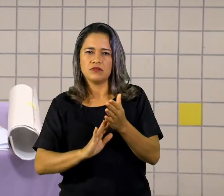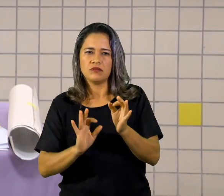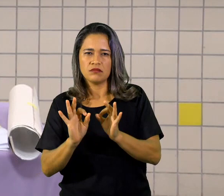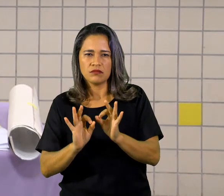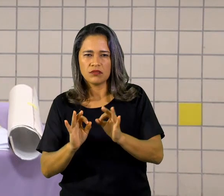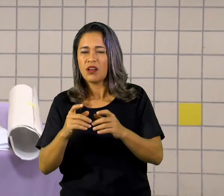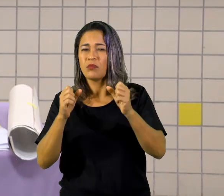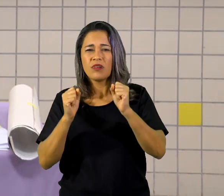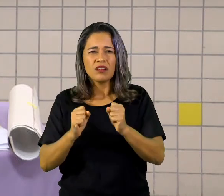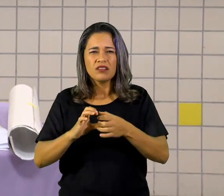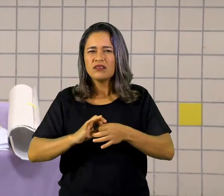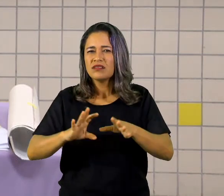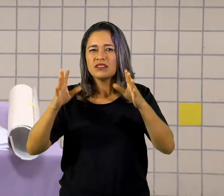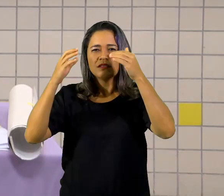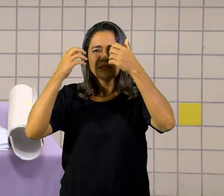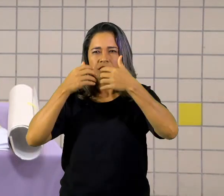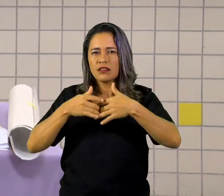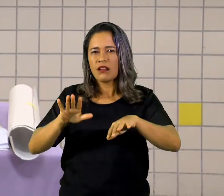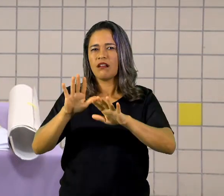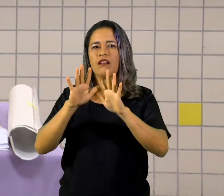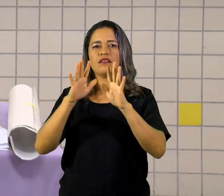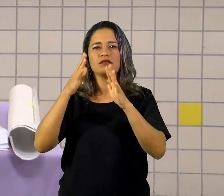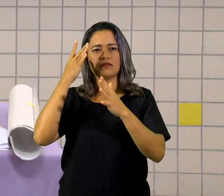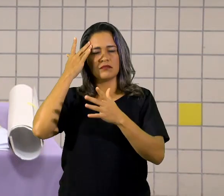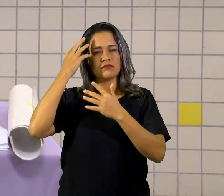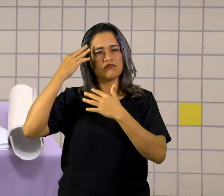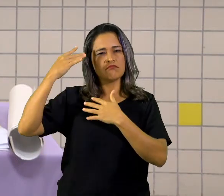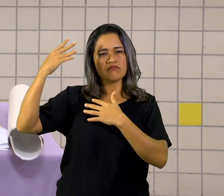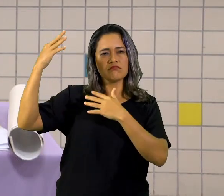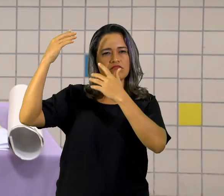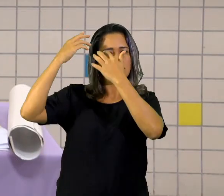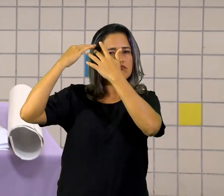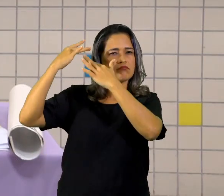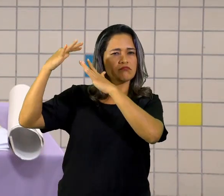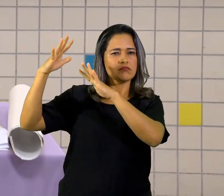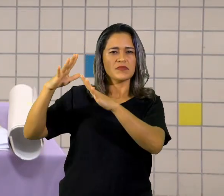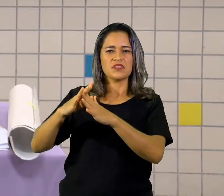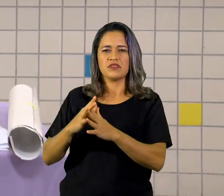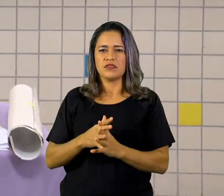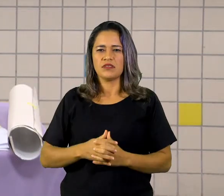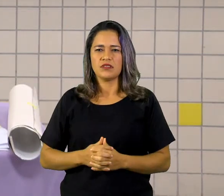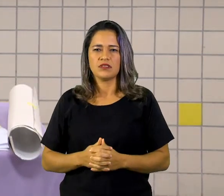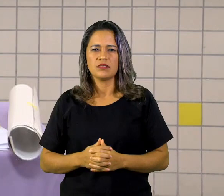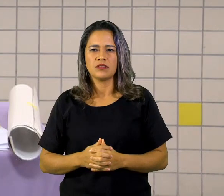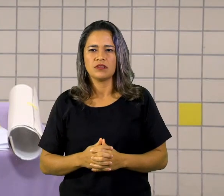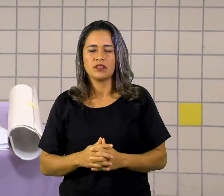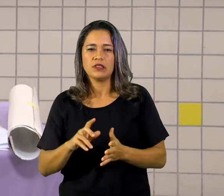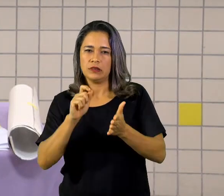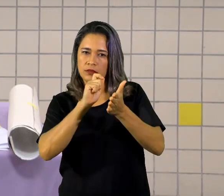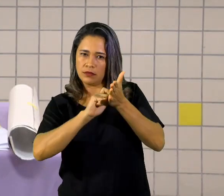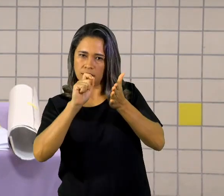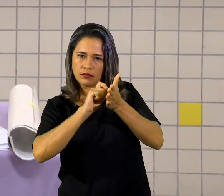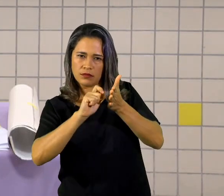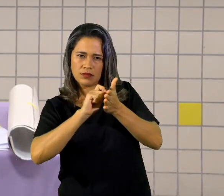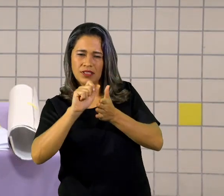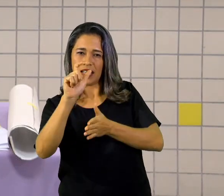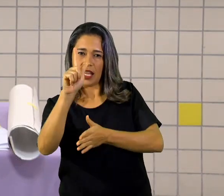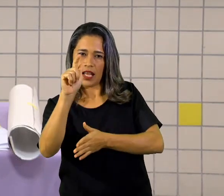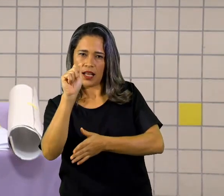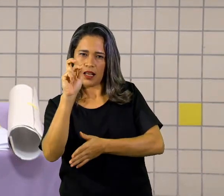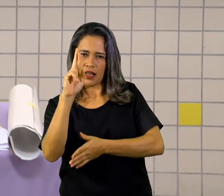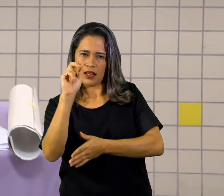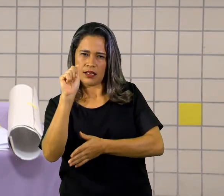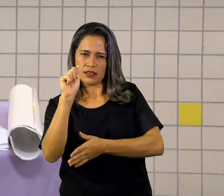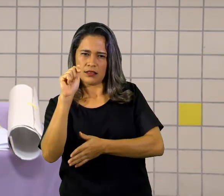desperte a imaginação. Logo você perceberá que garatujas, que rabiscos se transformarão